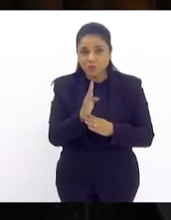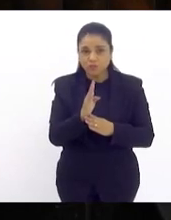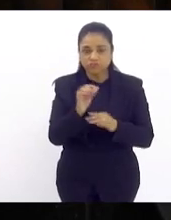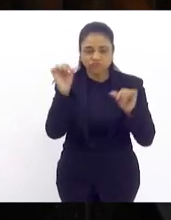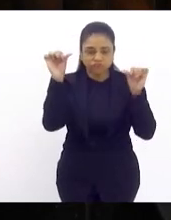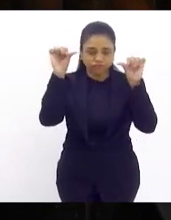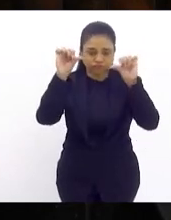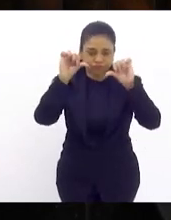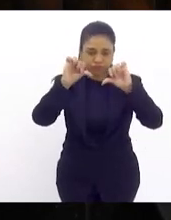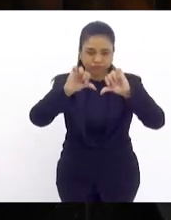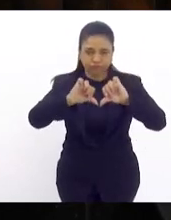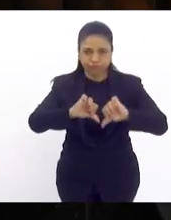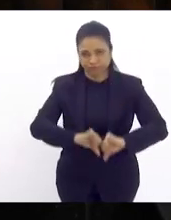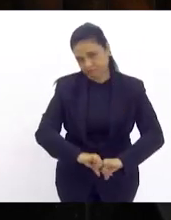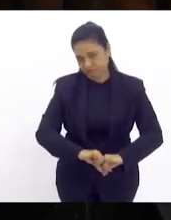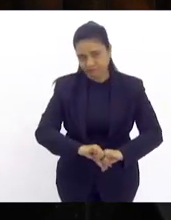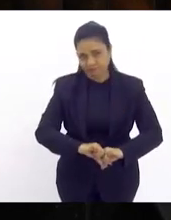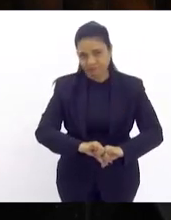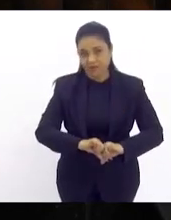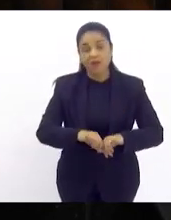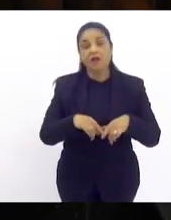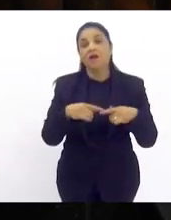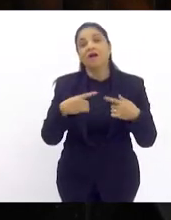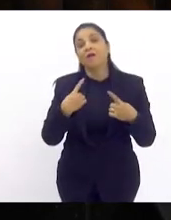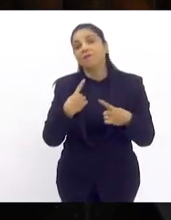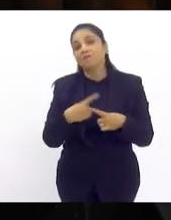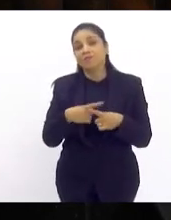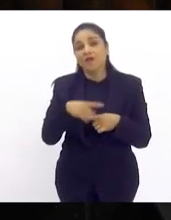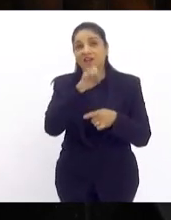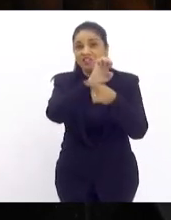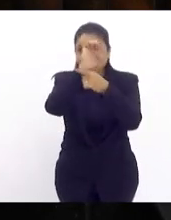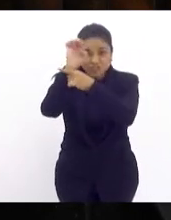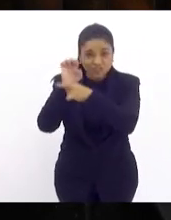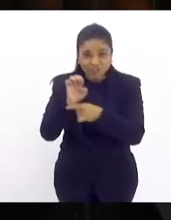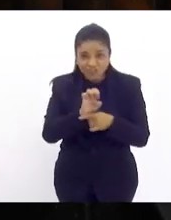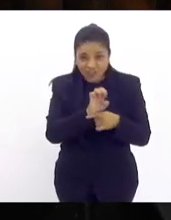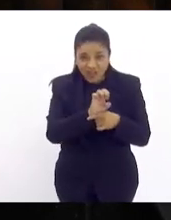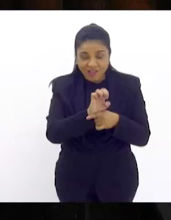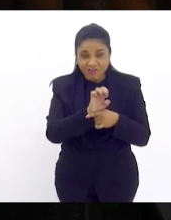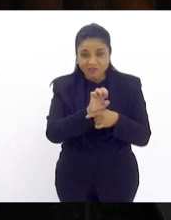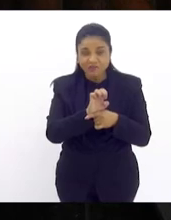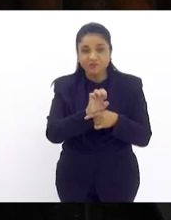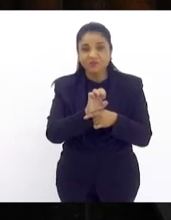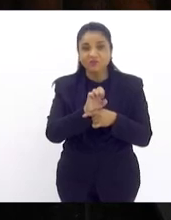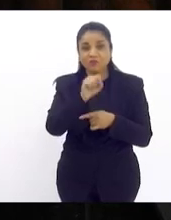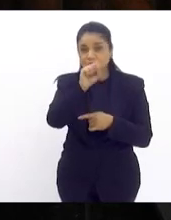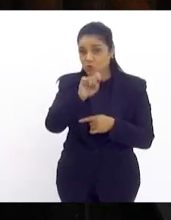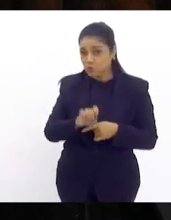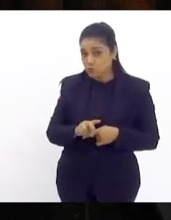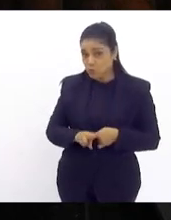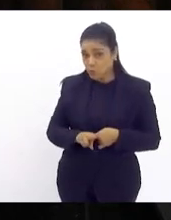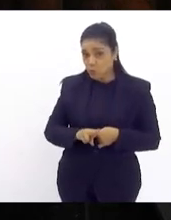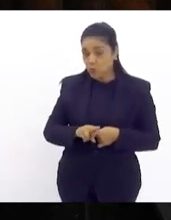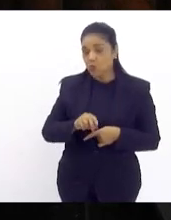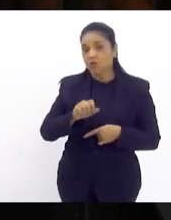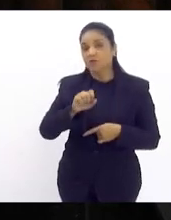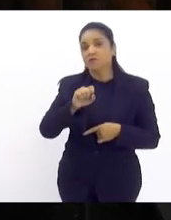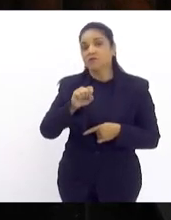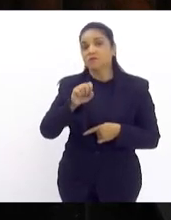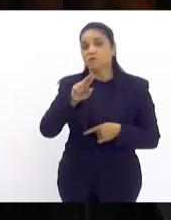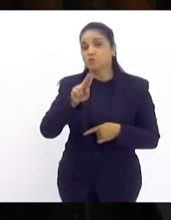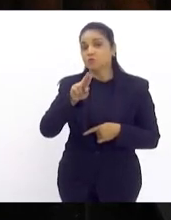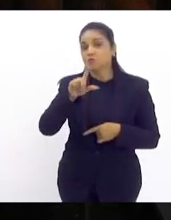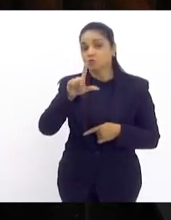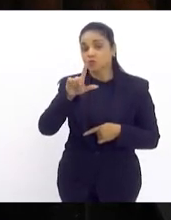o Brasil quebra porque também nesses estados eu não fiz essas contas mas grosso modo tá